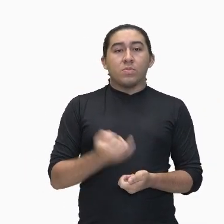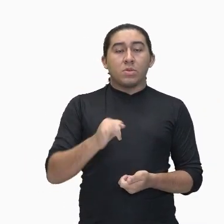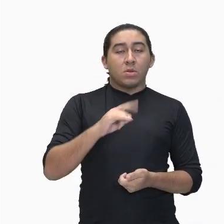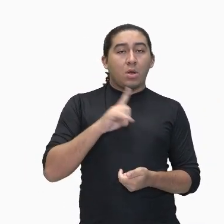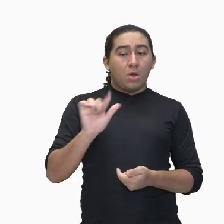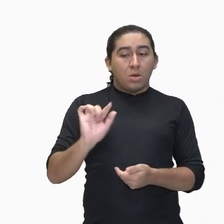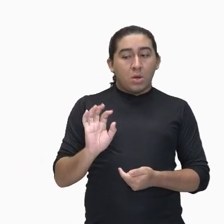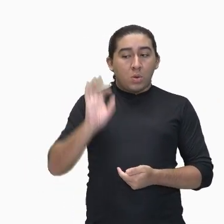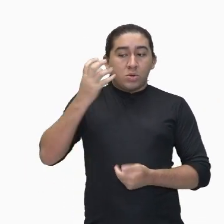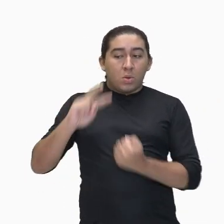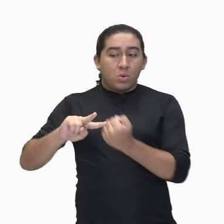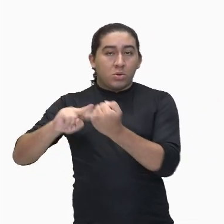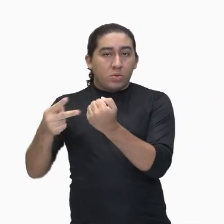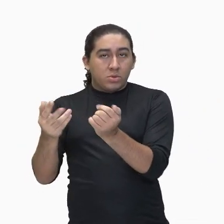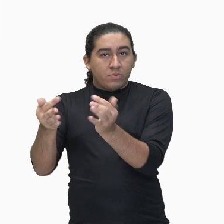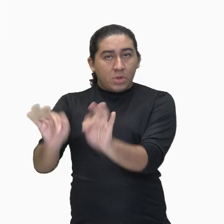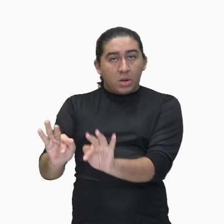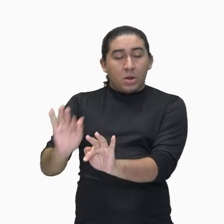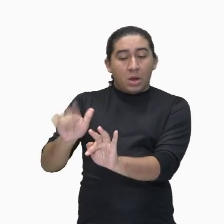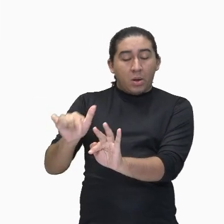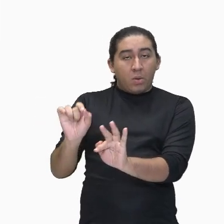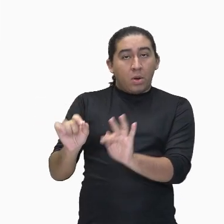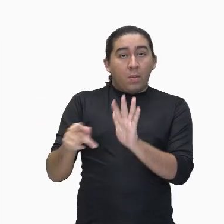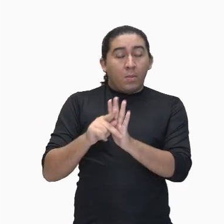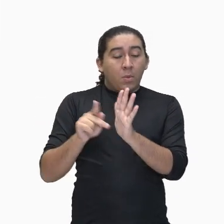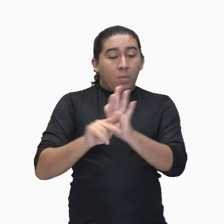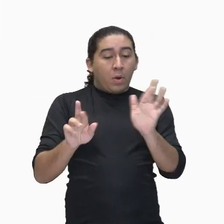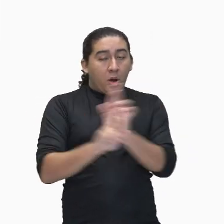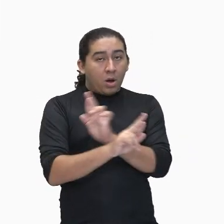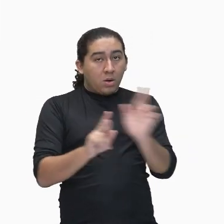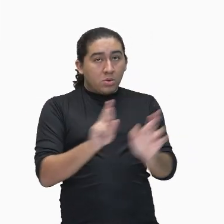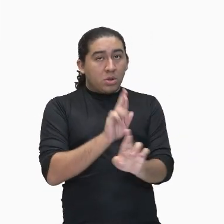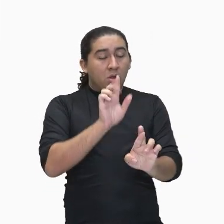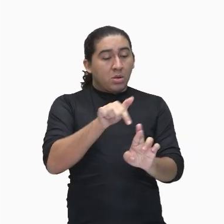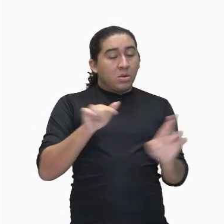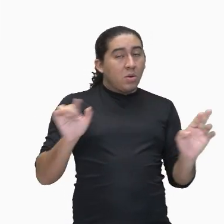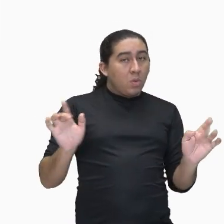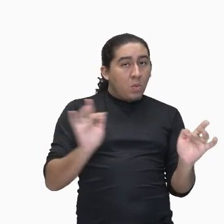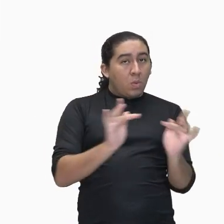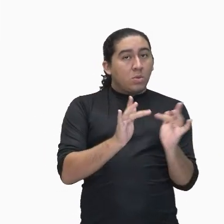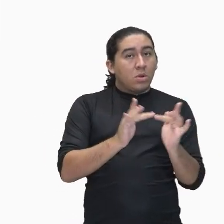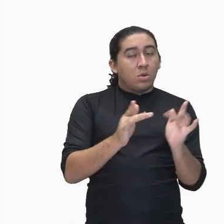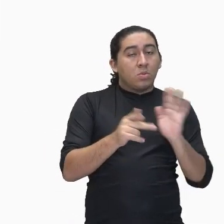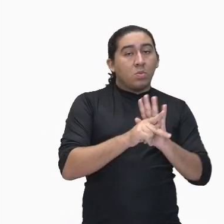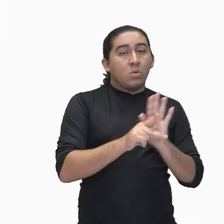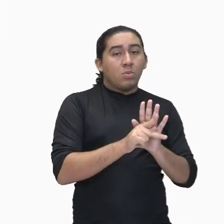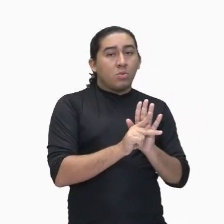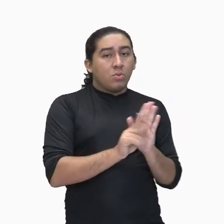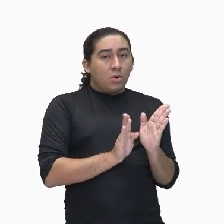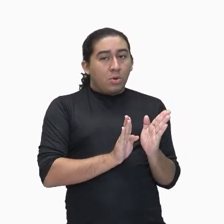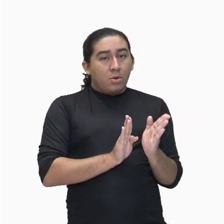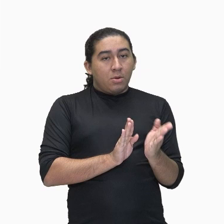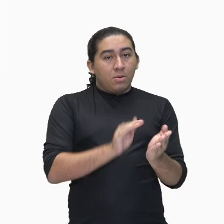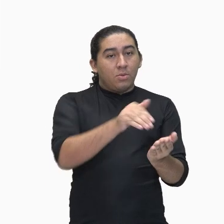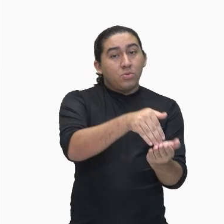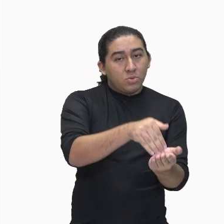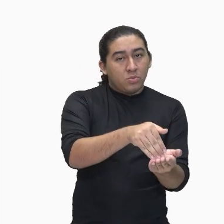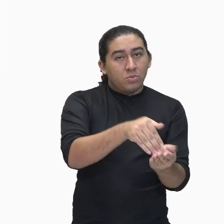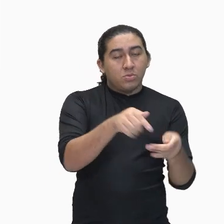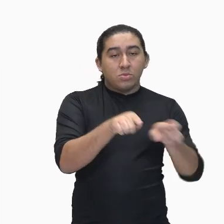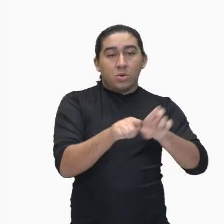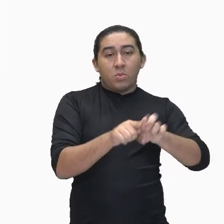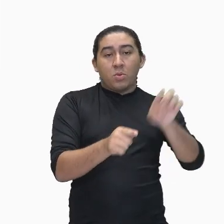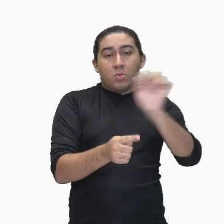coisas tendem é um fim particular, que está em íntima relação com o fim último e com um bem maior, que é